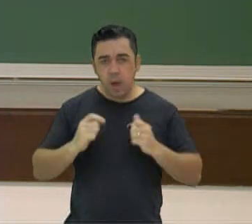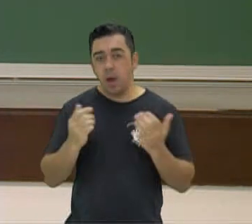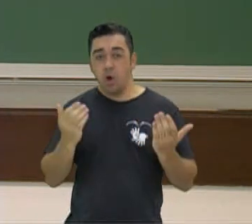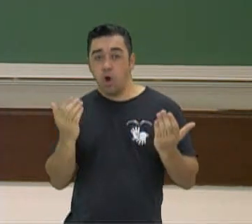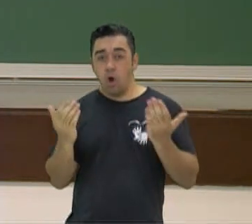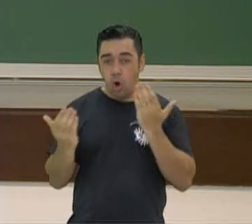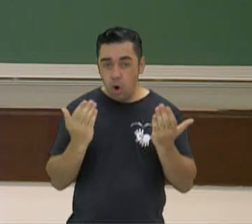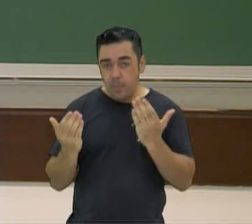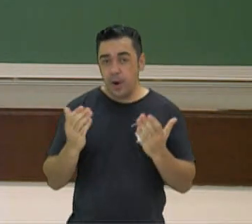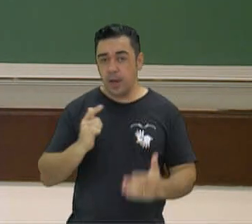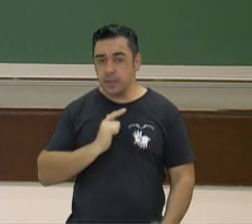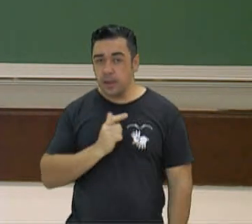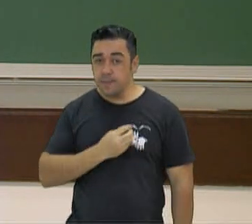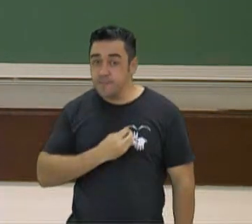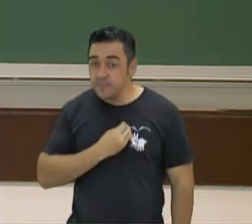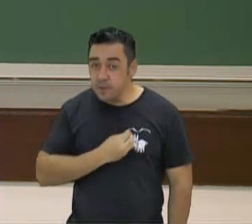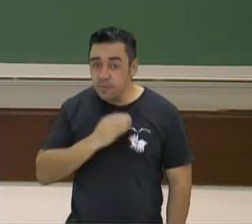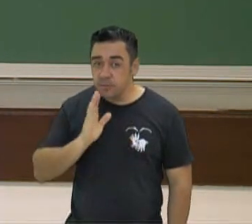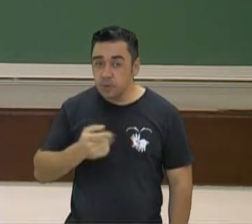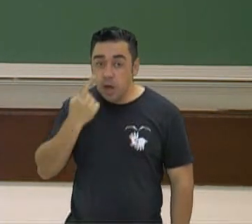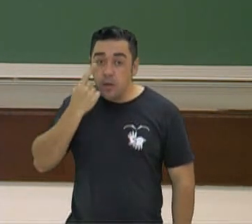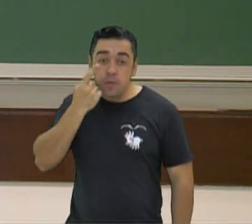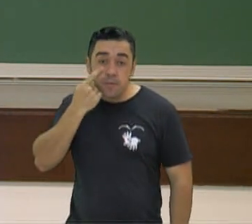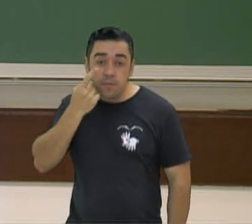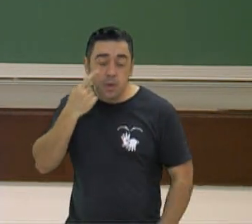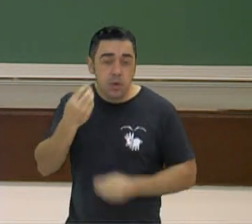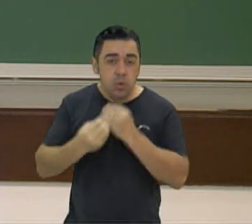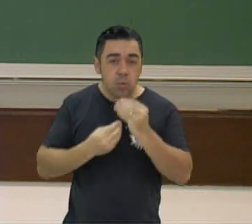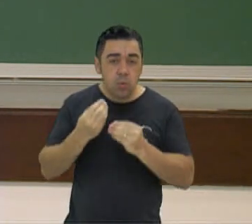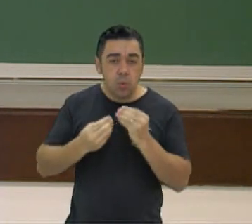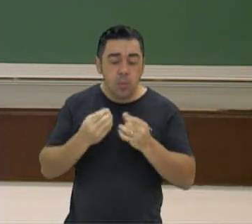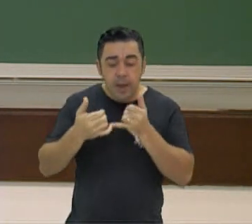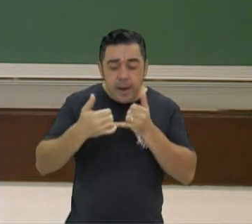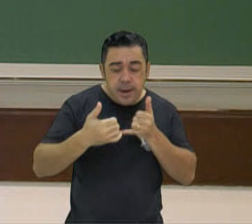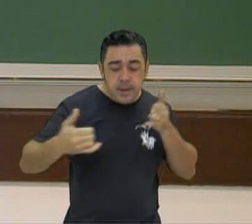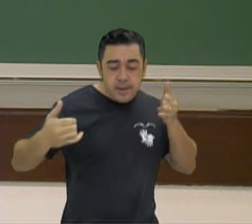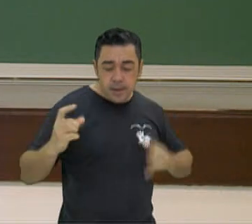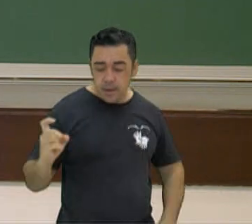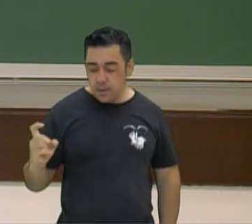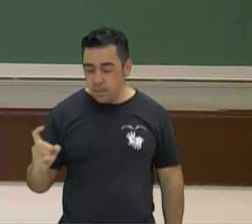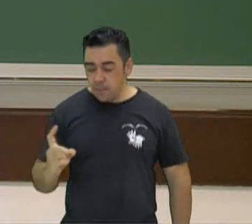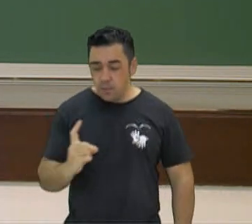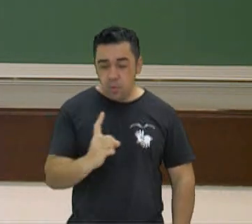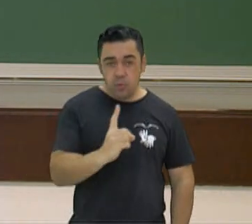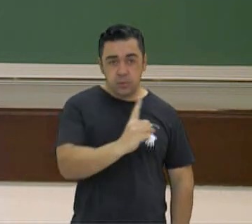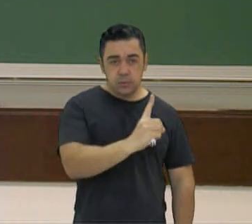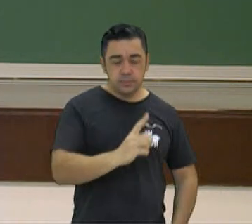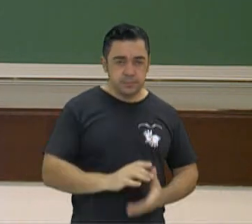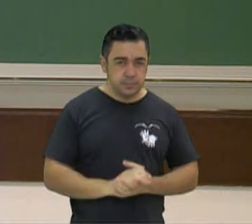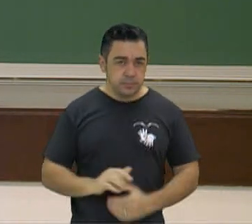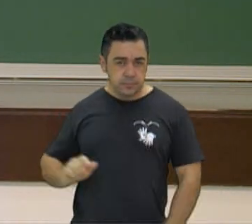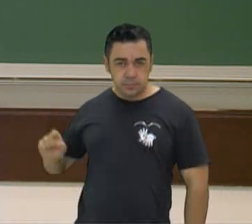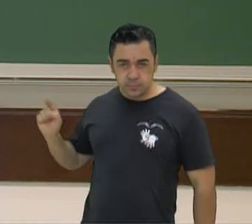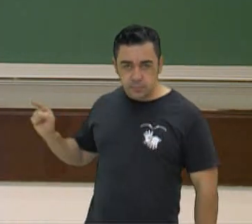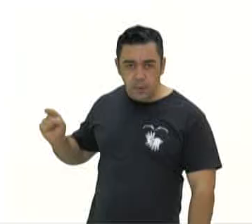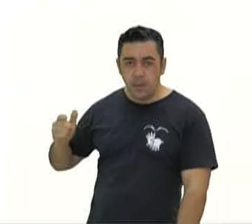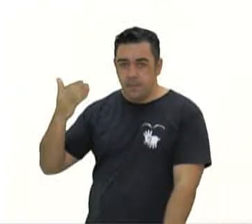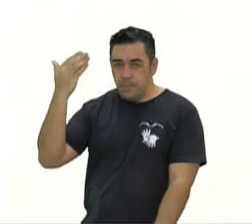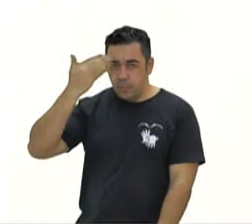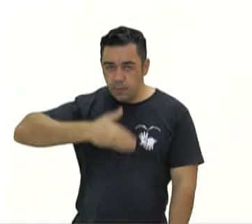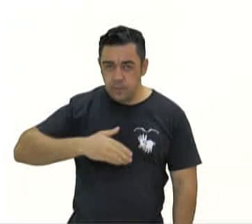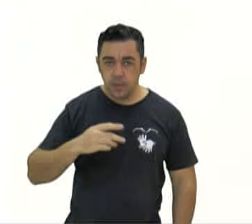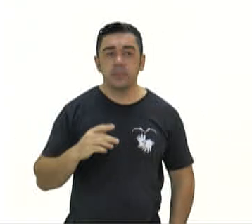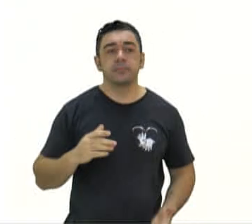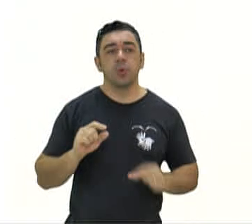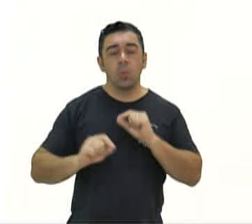e tentar traçar aí a linha evolutiva dessas espécies. Então, o que são fósseis? Está dizendo aqui que é uma evidência paleontológica,